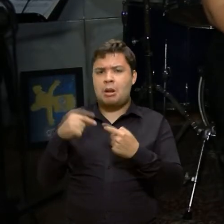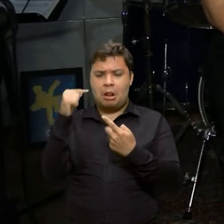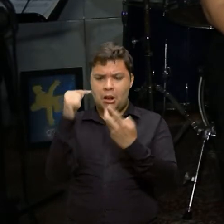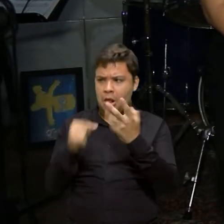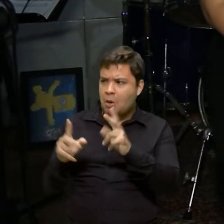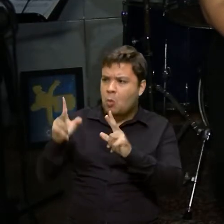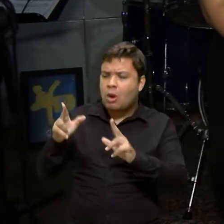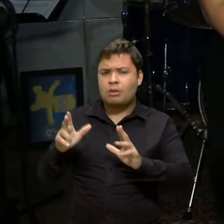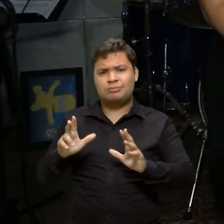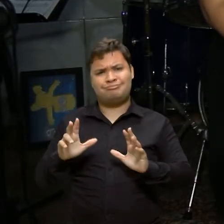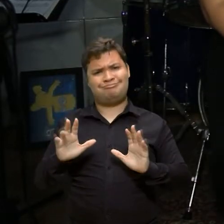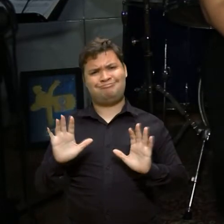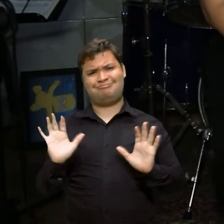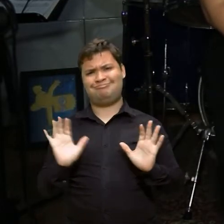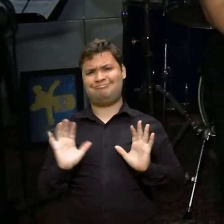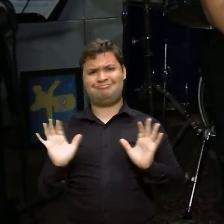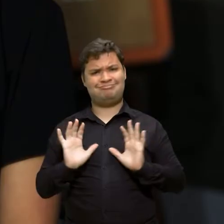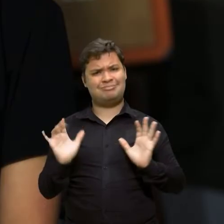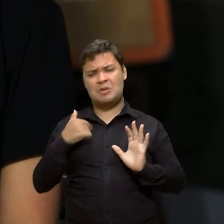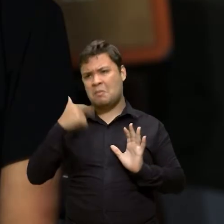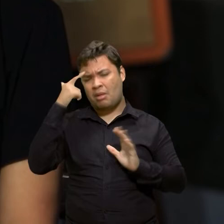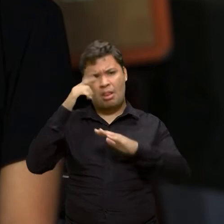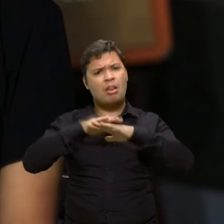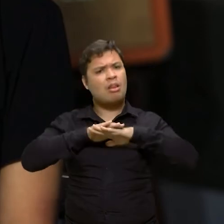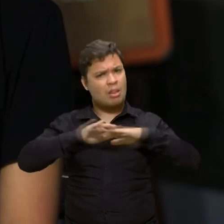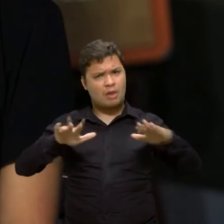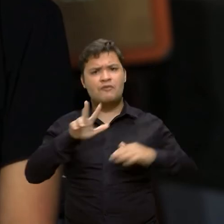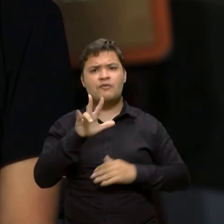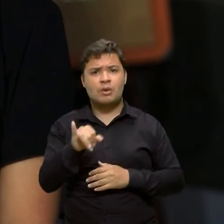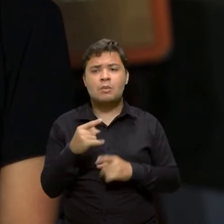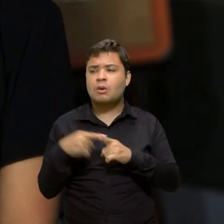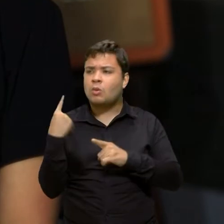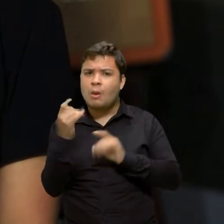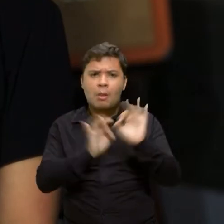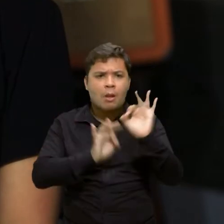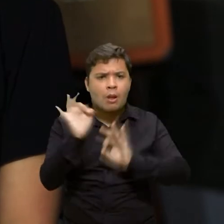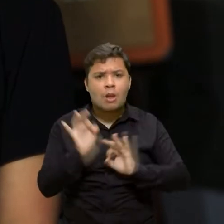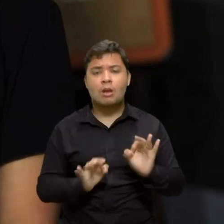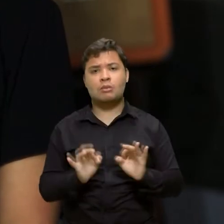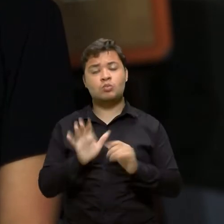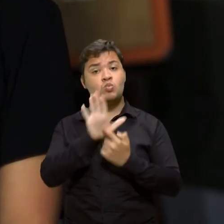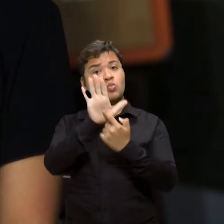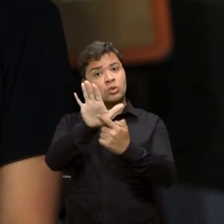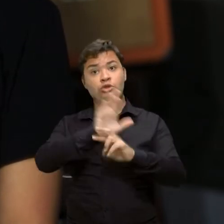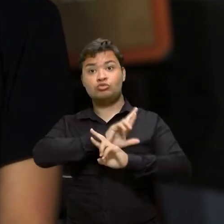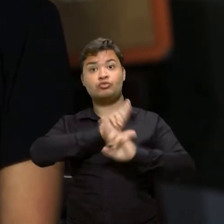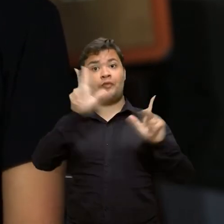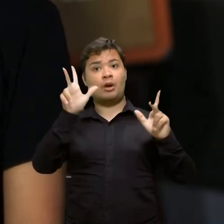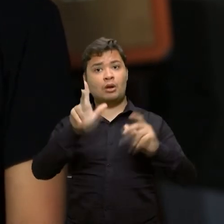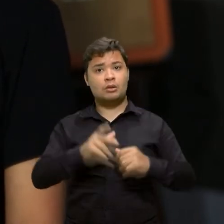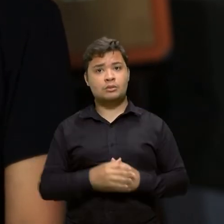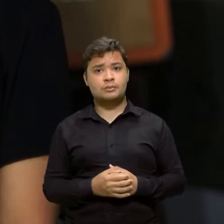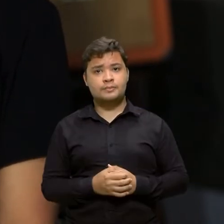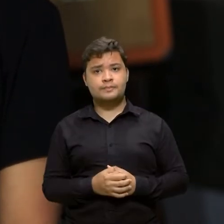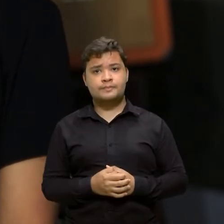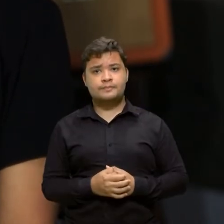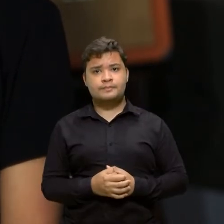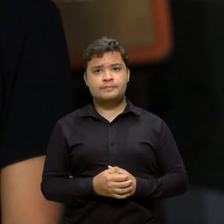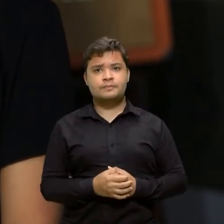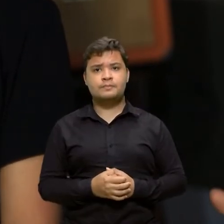aí vai cair por terra, porque a gente está cada vez mais desconstruindo esse discurso